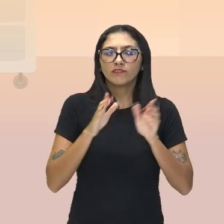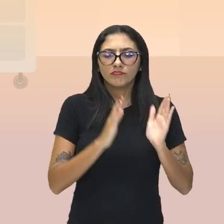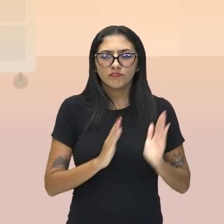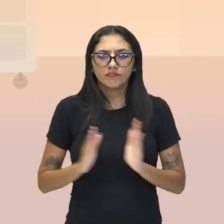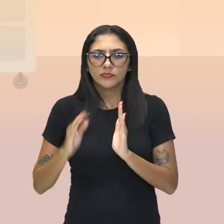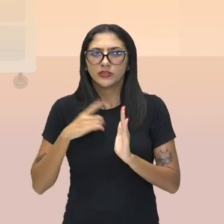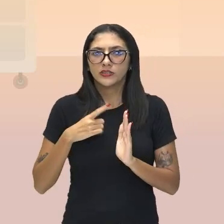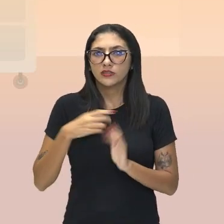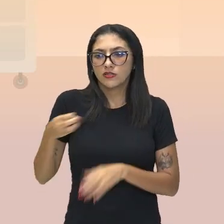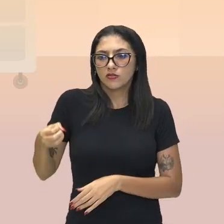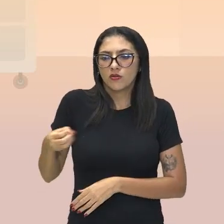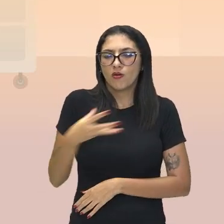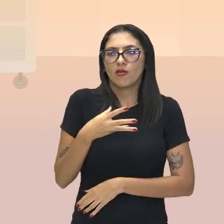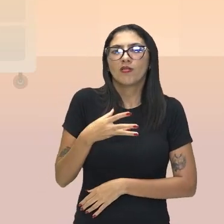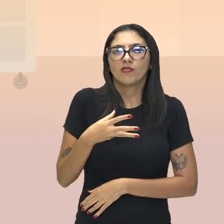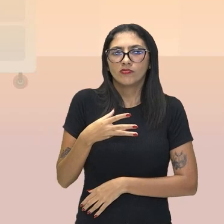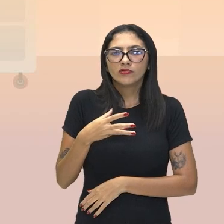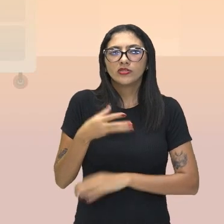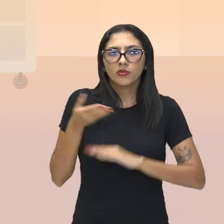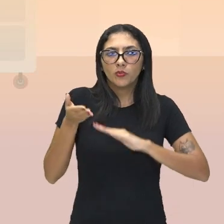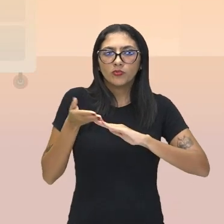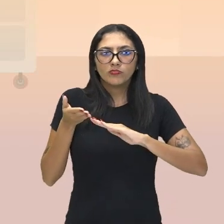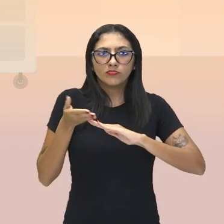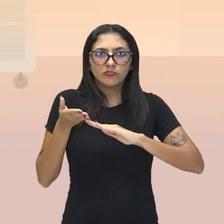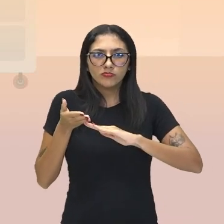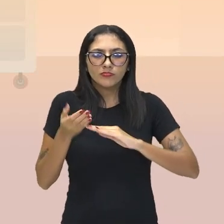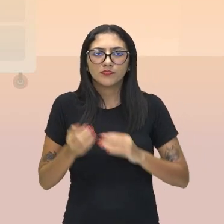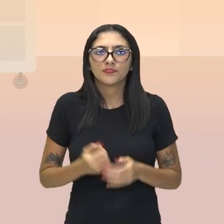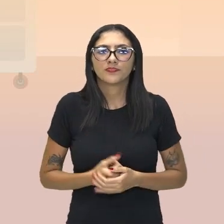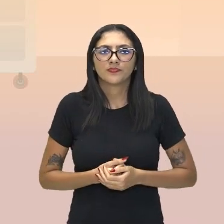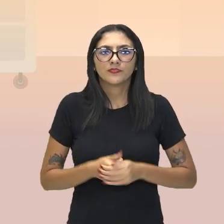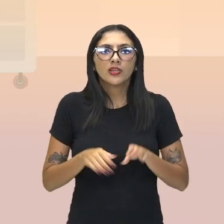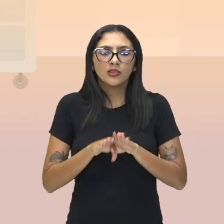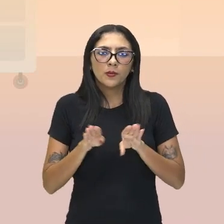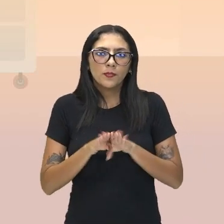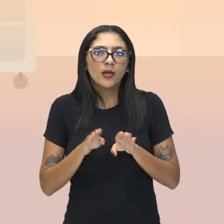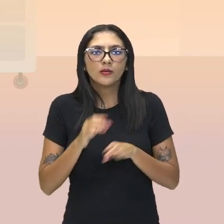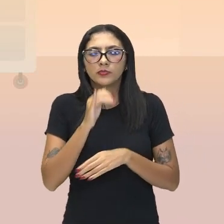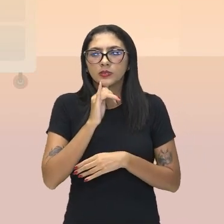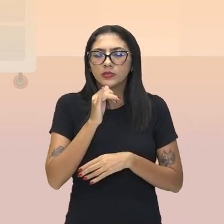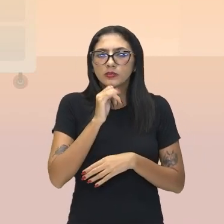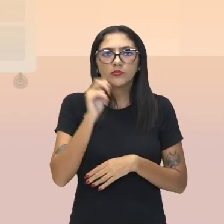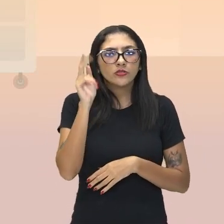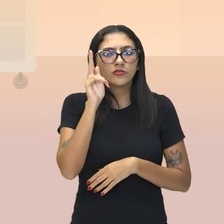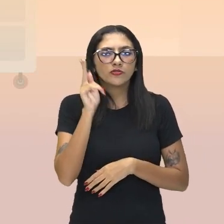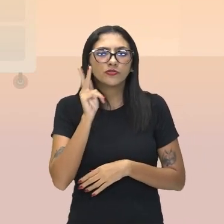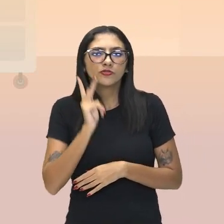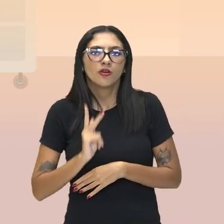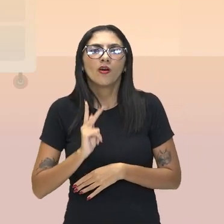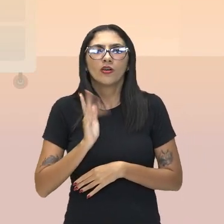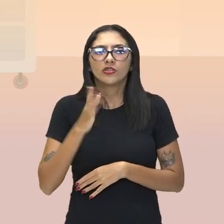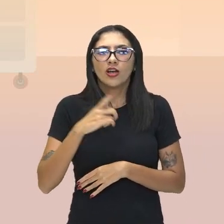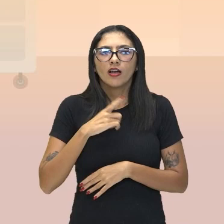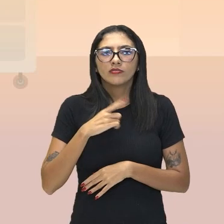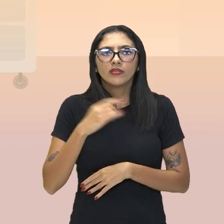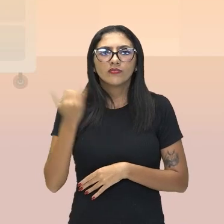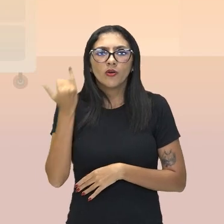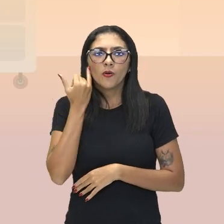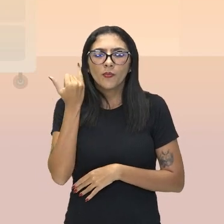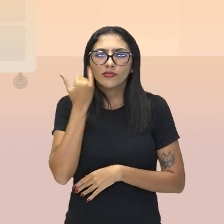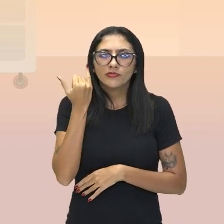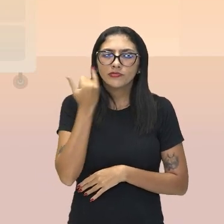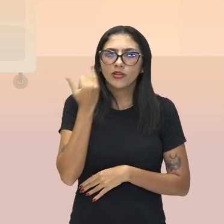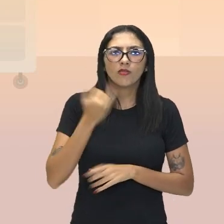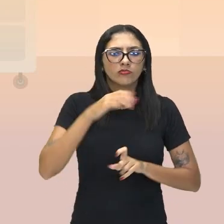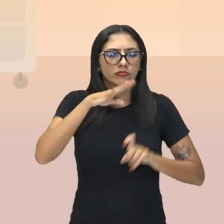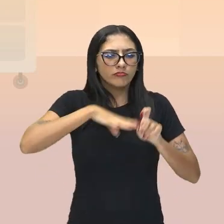muito atuais, nós temos narrativas, inclusive narrativas regionais, né? Que quantos de nós já não ouvimos histórias aí, né? De Curupira,